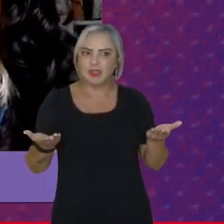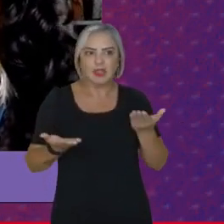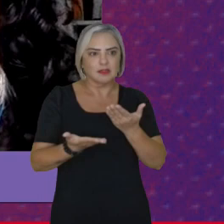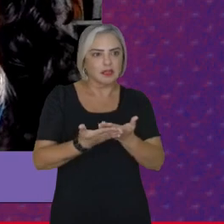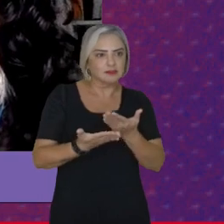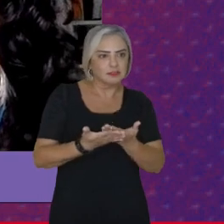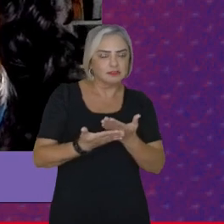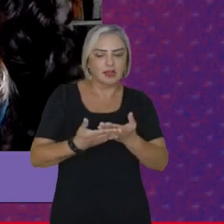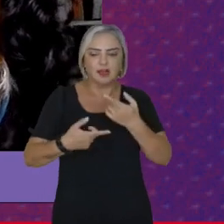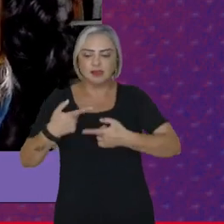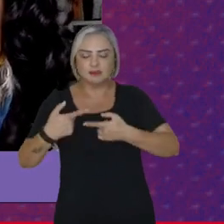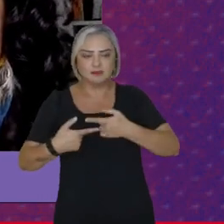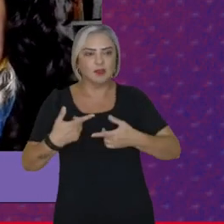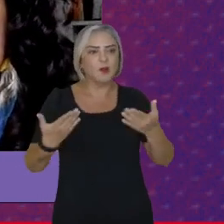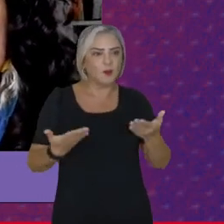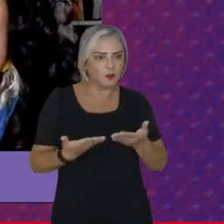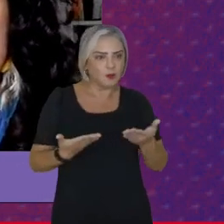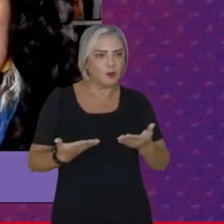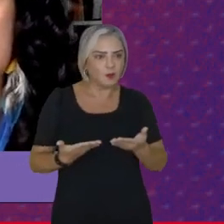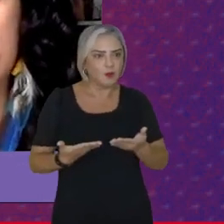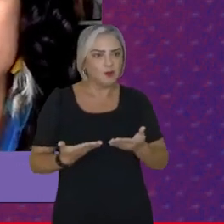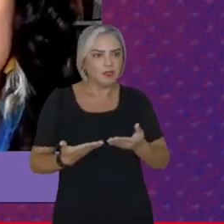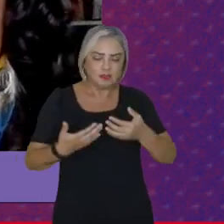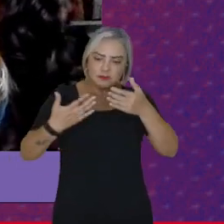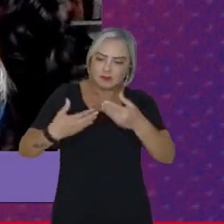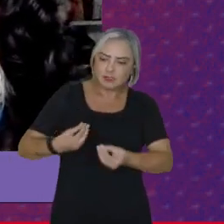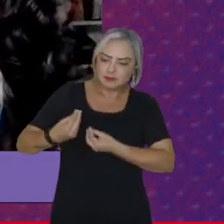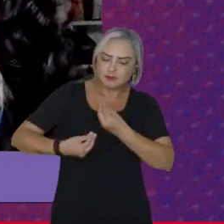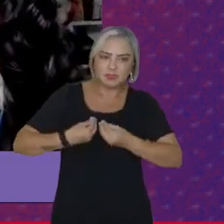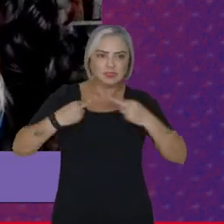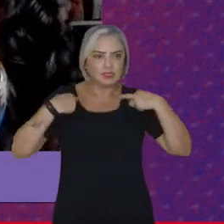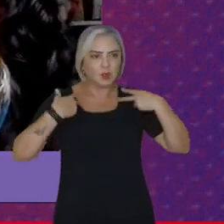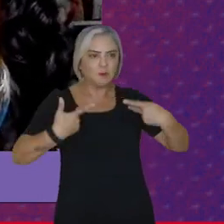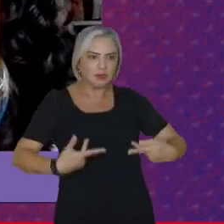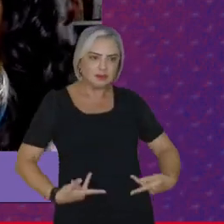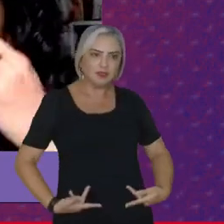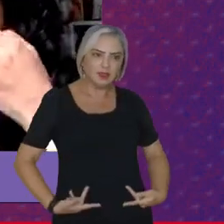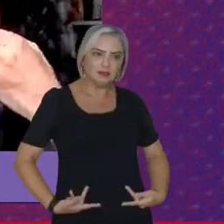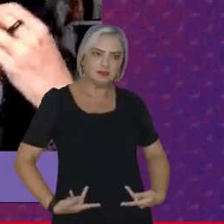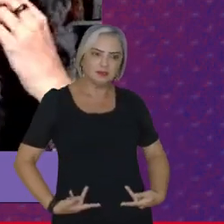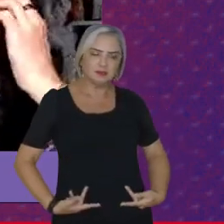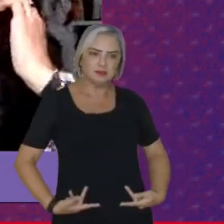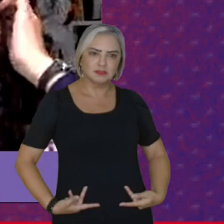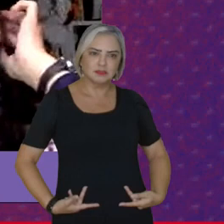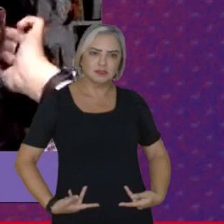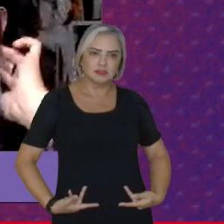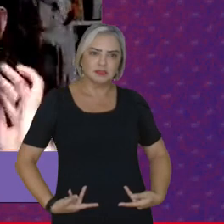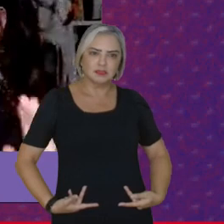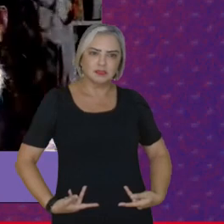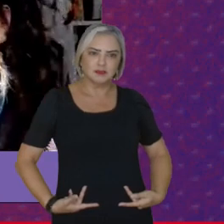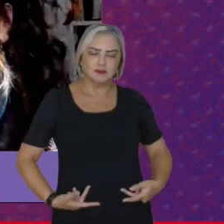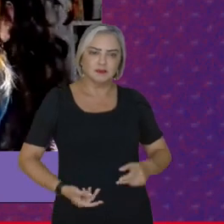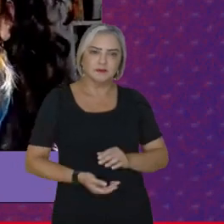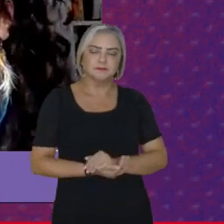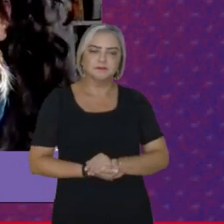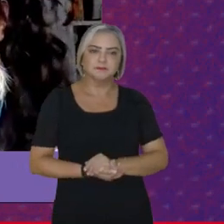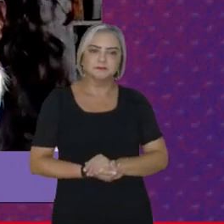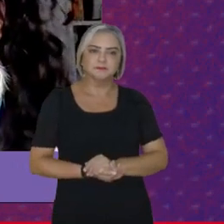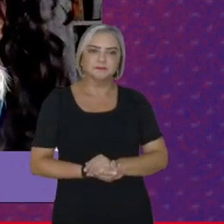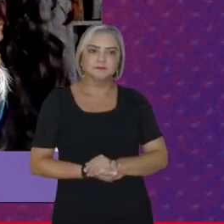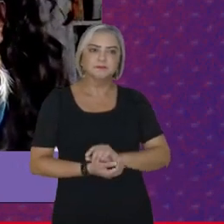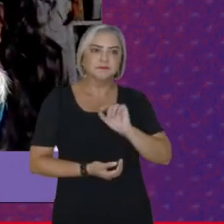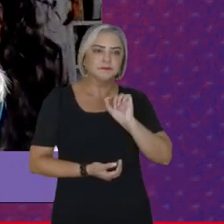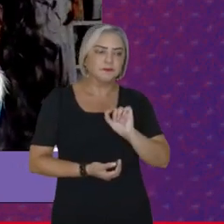aulas e no nosso debate hoje, que passa por sobrevivência da espécie, inclusive, que a Benita colocou agora,